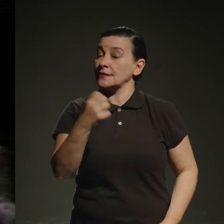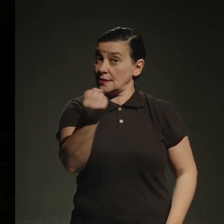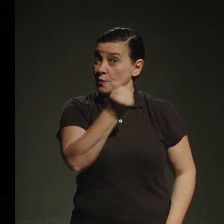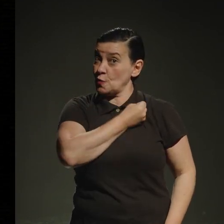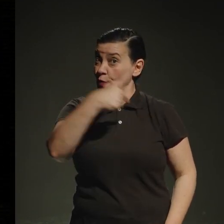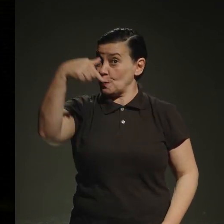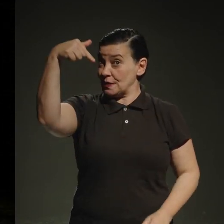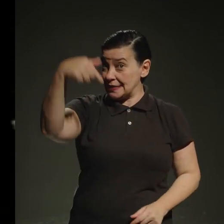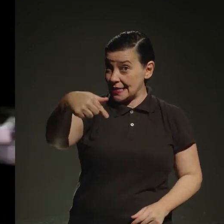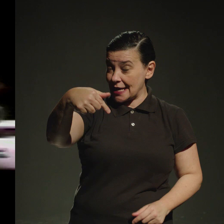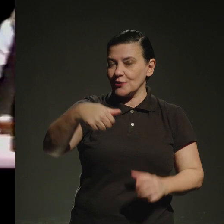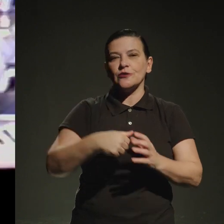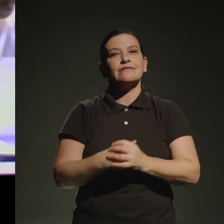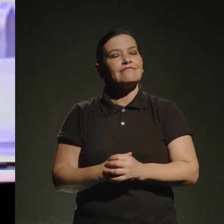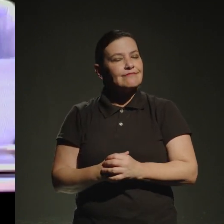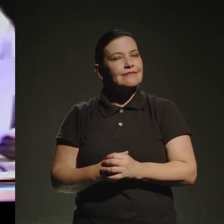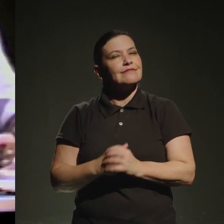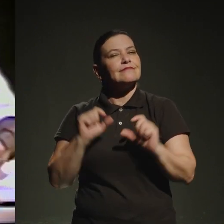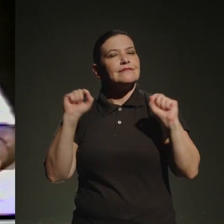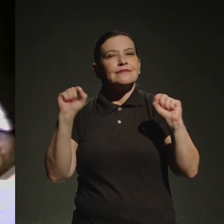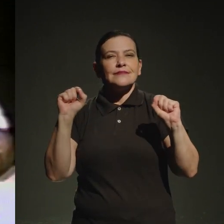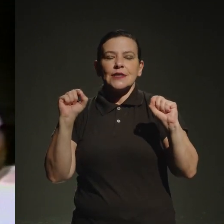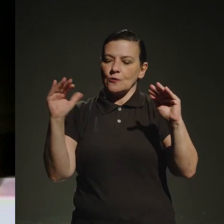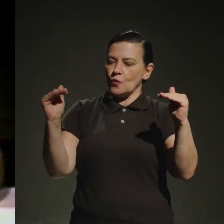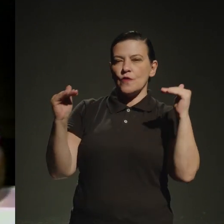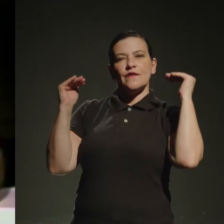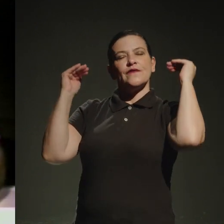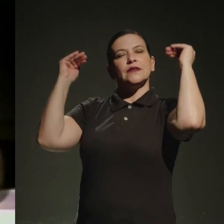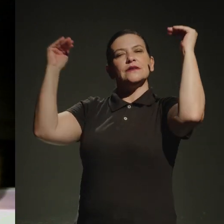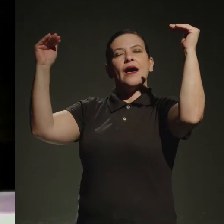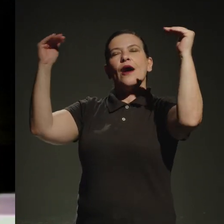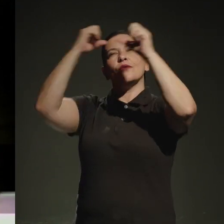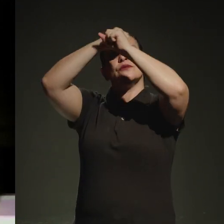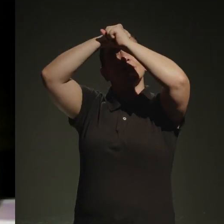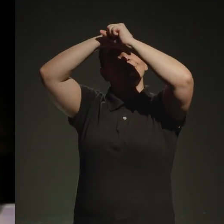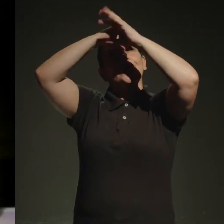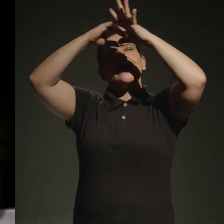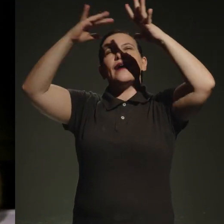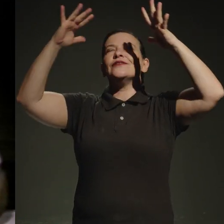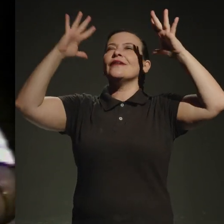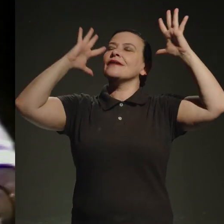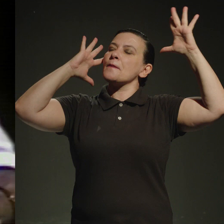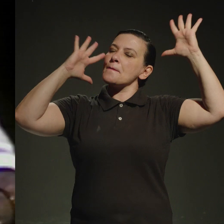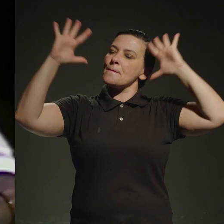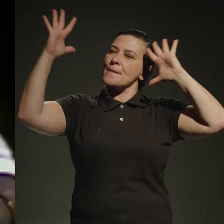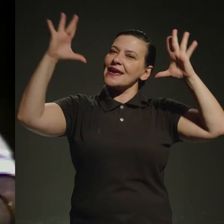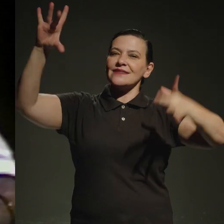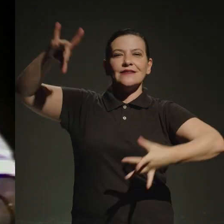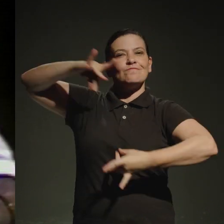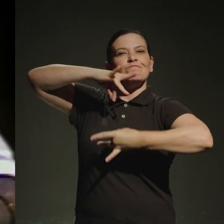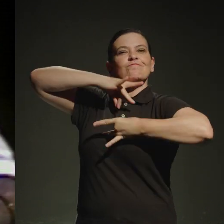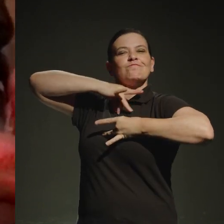fidalgo sonhador paramenta a si mesmo de cavaleiro andante e pede a bênção aos cavaleiros que o antecederam na